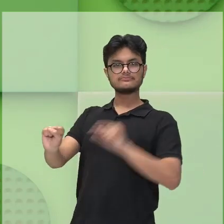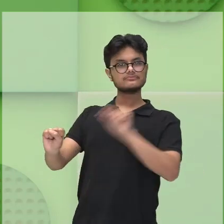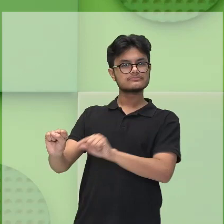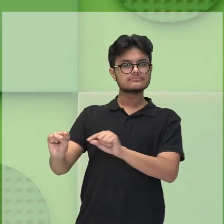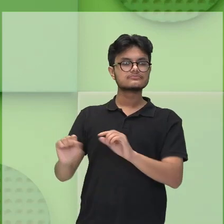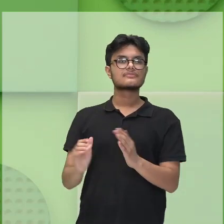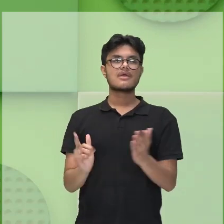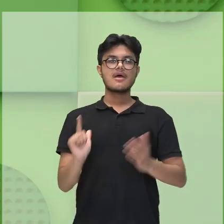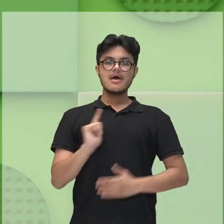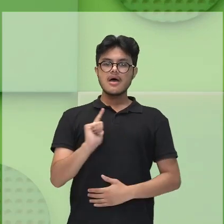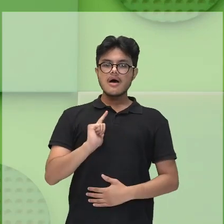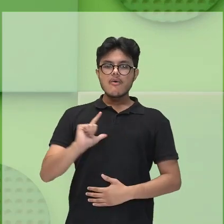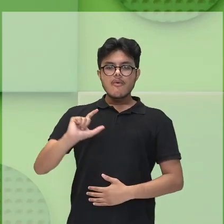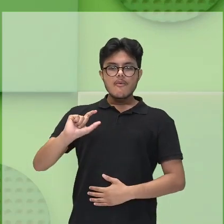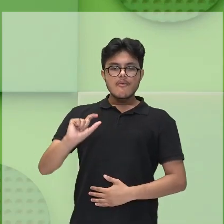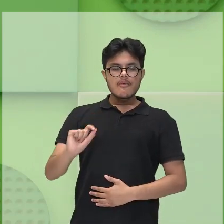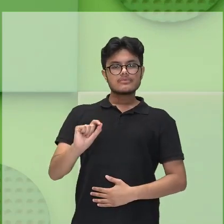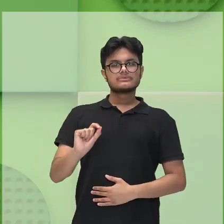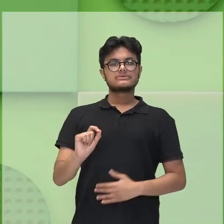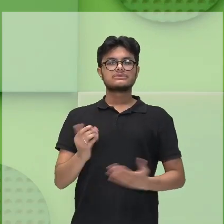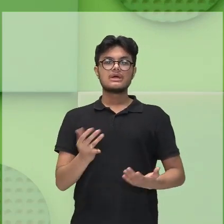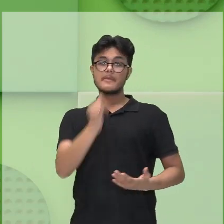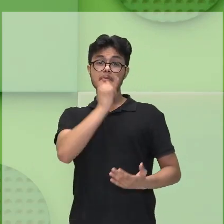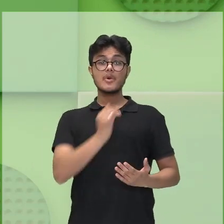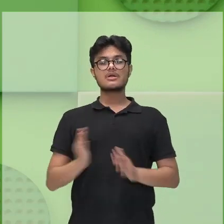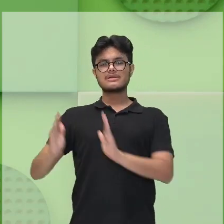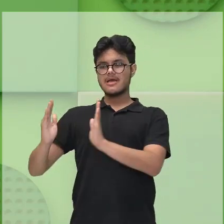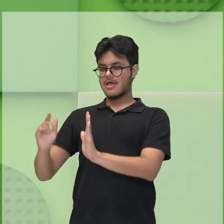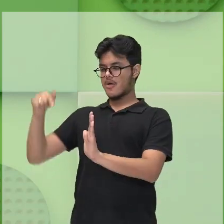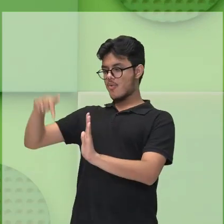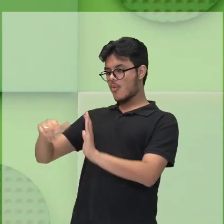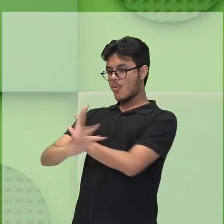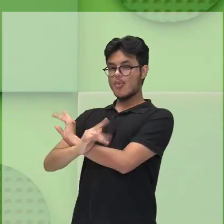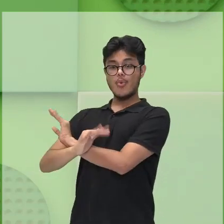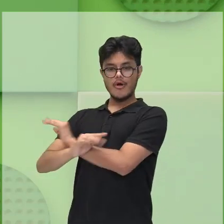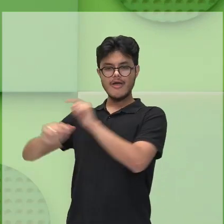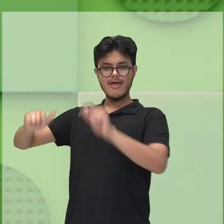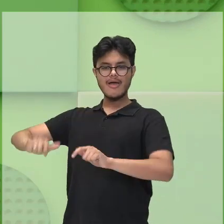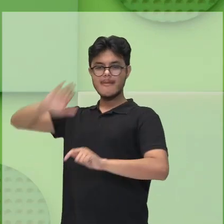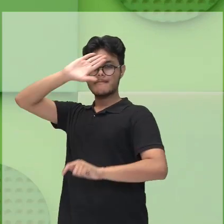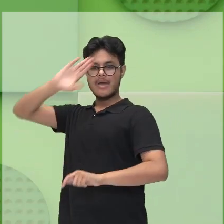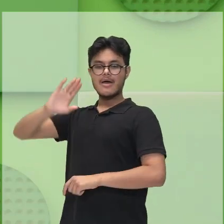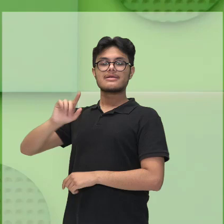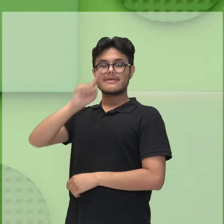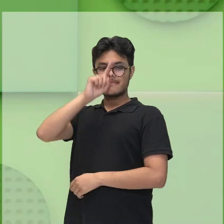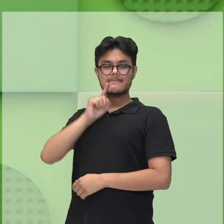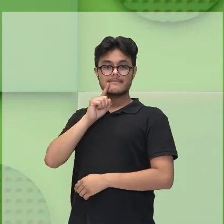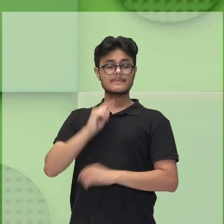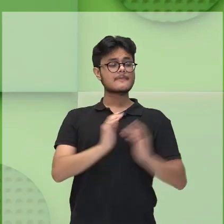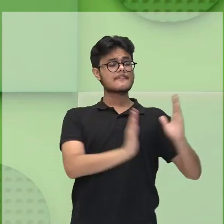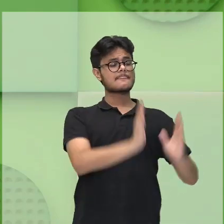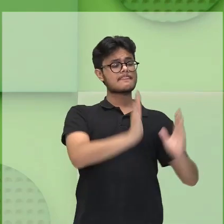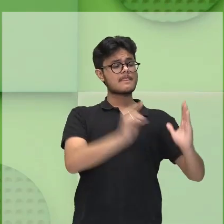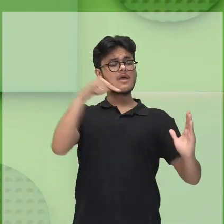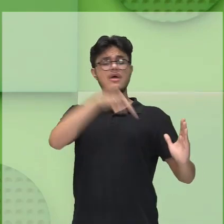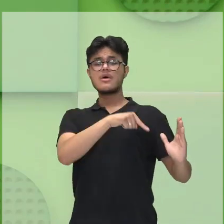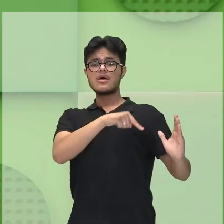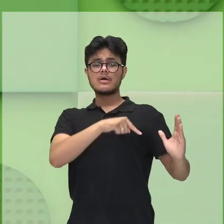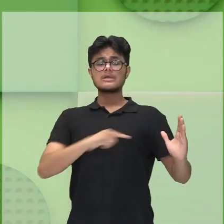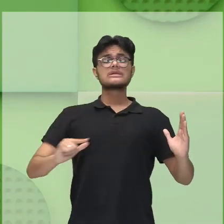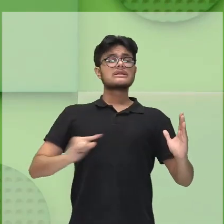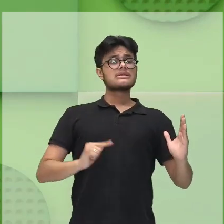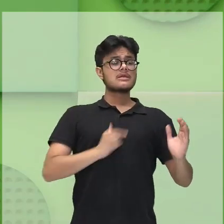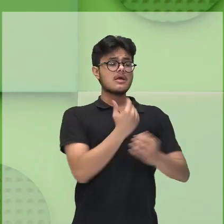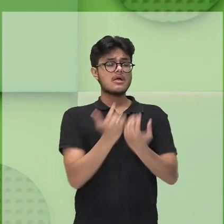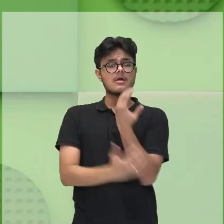estar envolvido com o ciclo urbano da febre amarela, certo? Já o ciclo silvestre, nós temos um mosquito